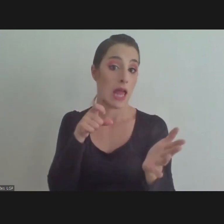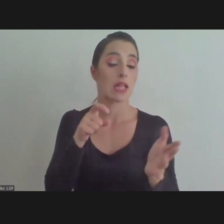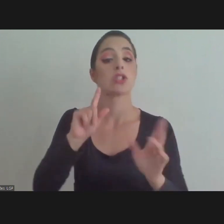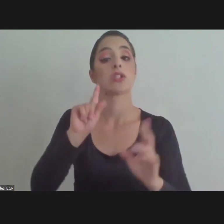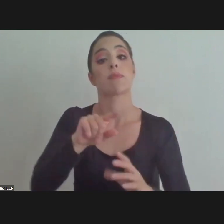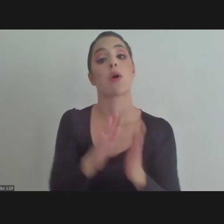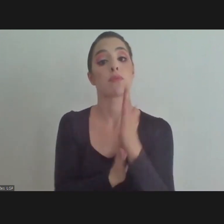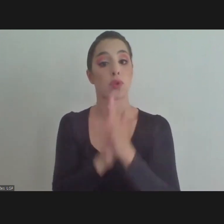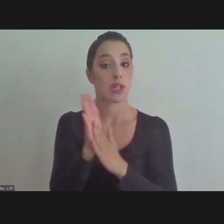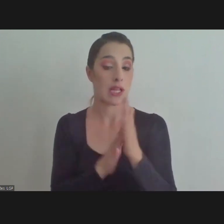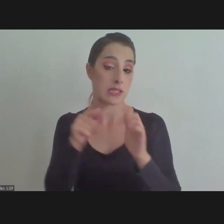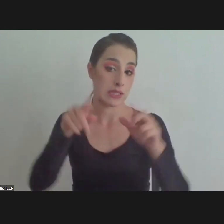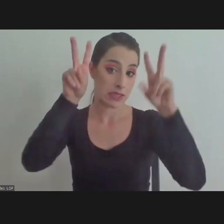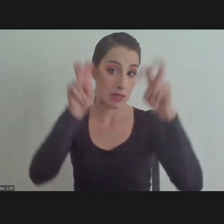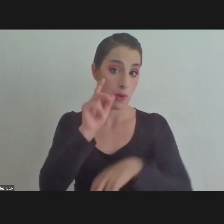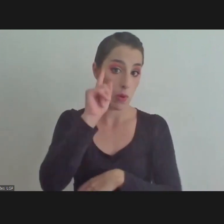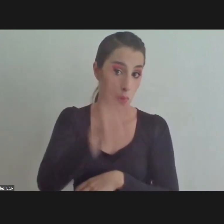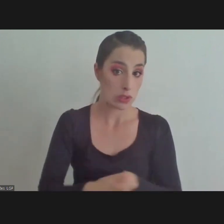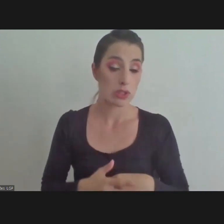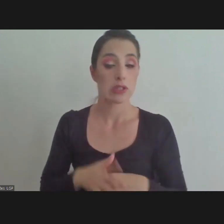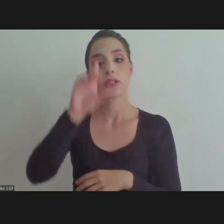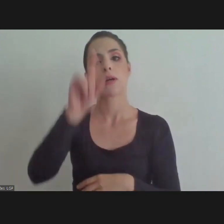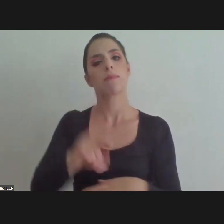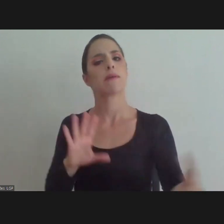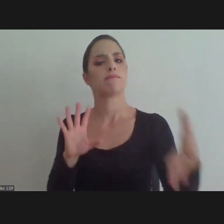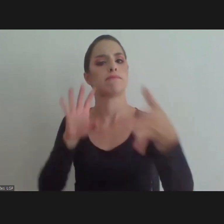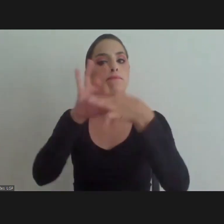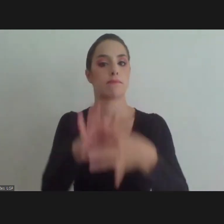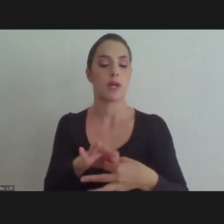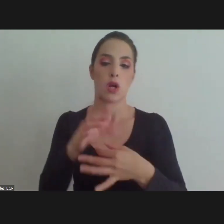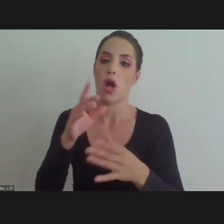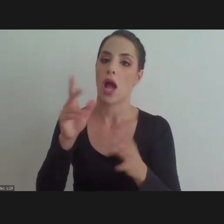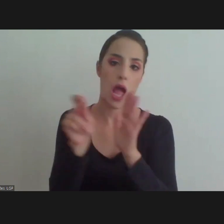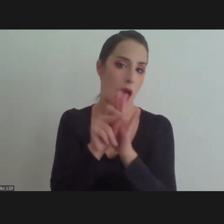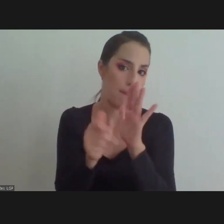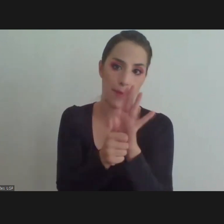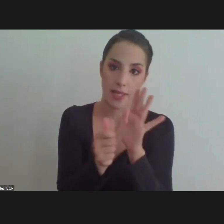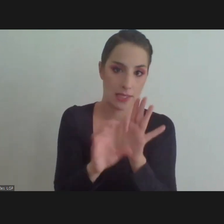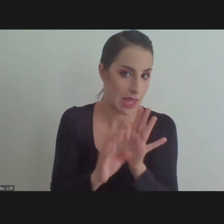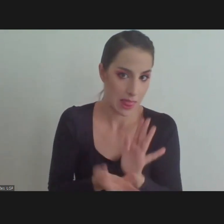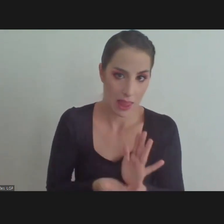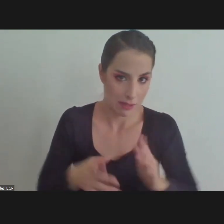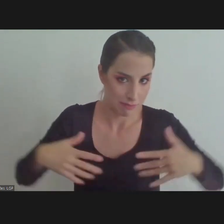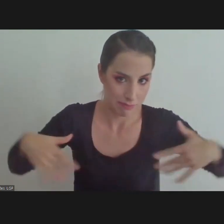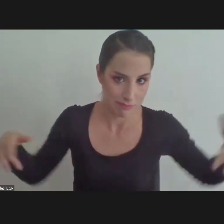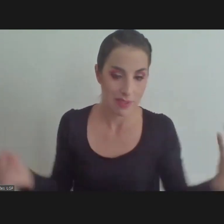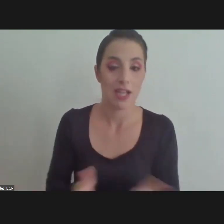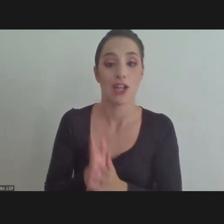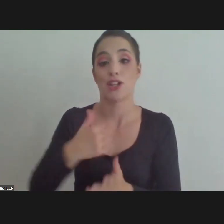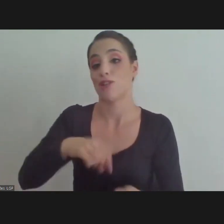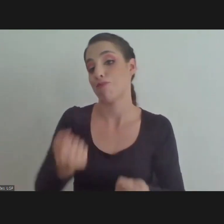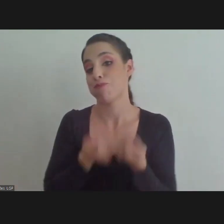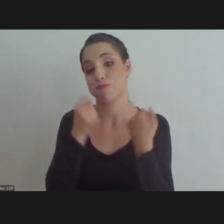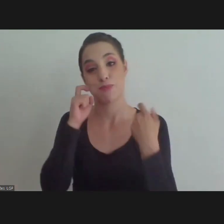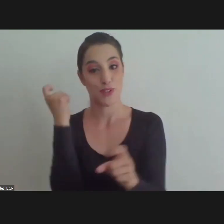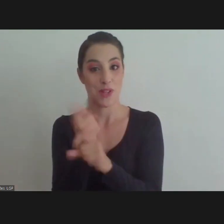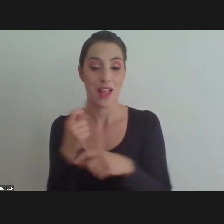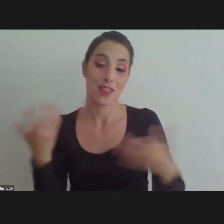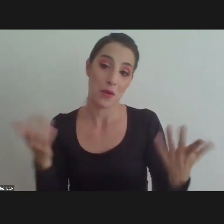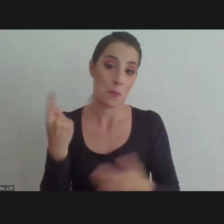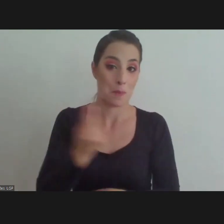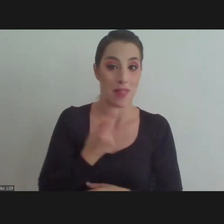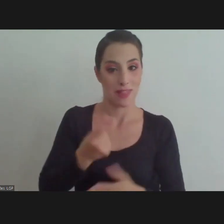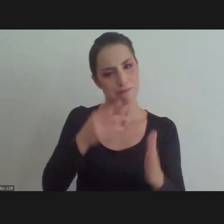tema. E apenas por uma questão de ordem alfabética, que é a única que não conseguimos controlar, vamos começar